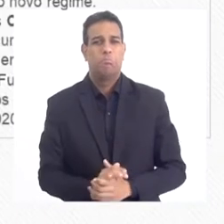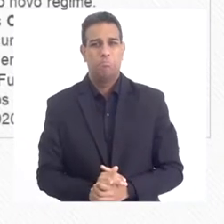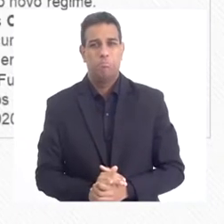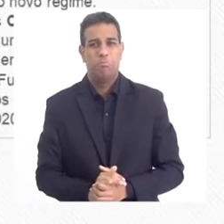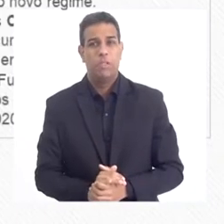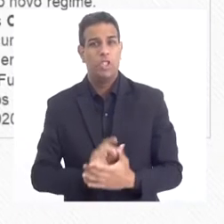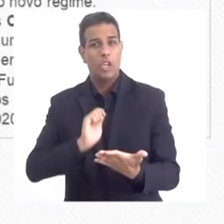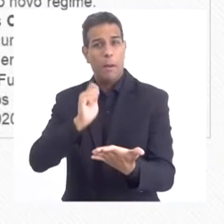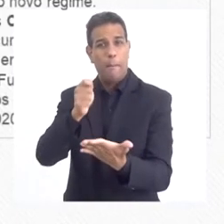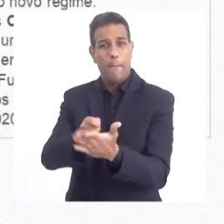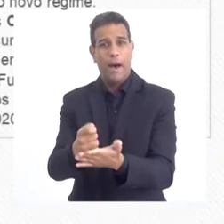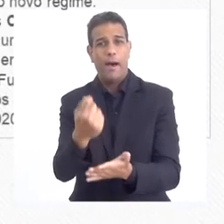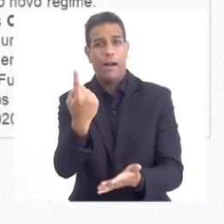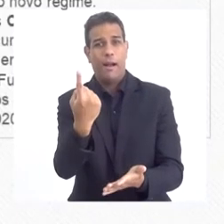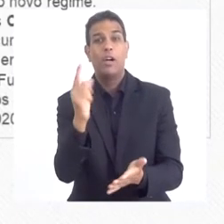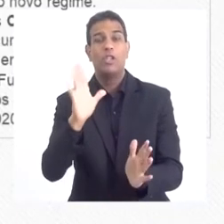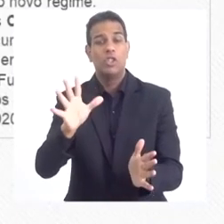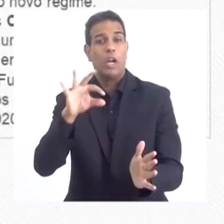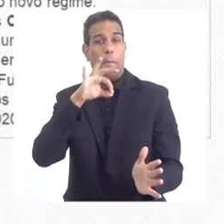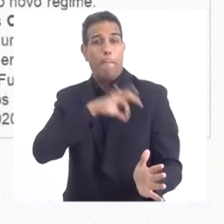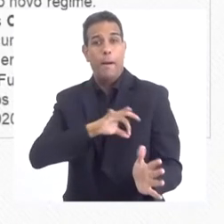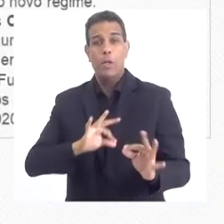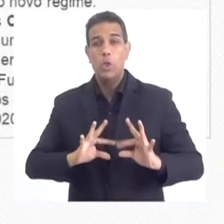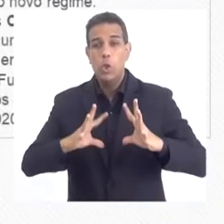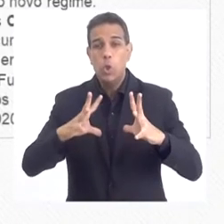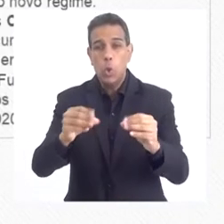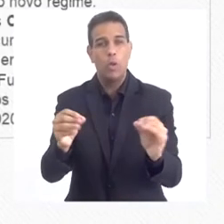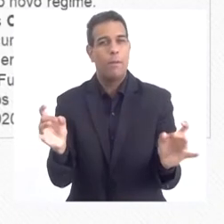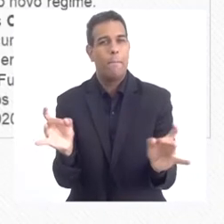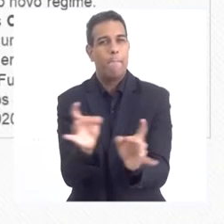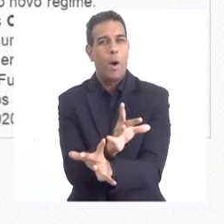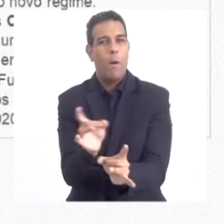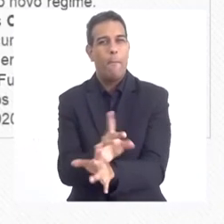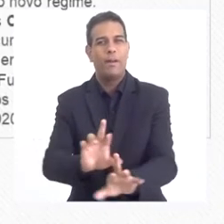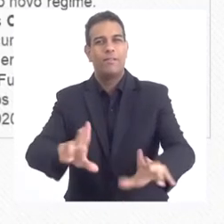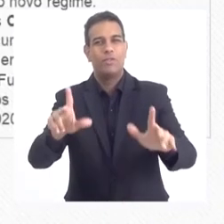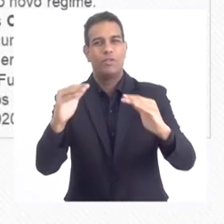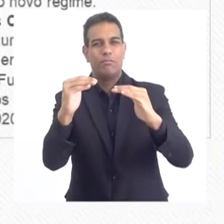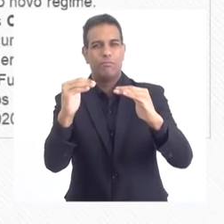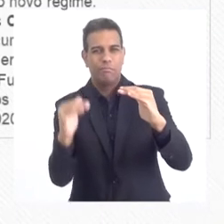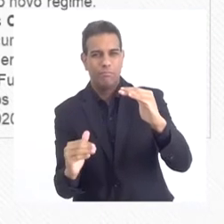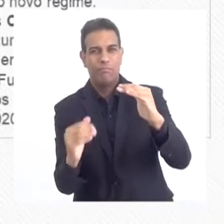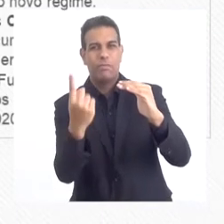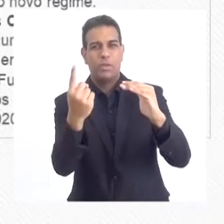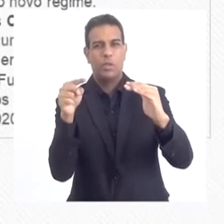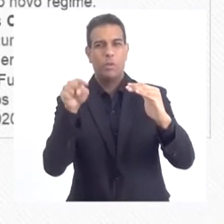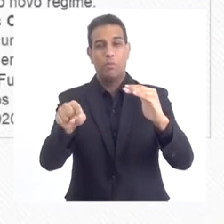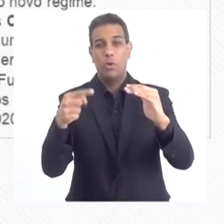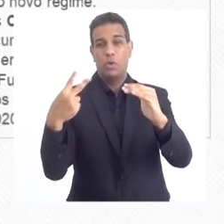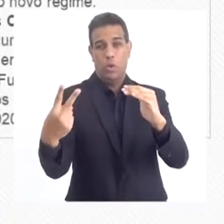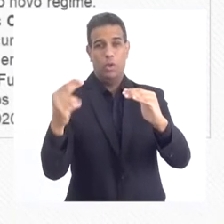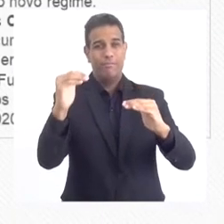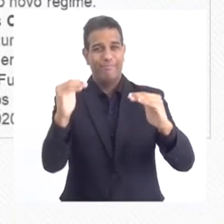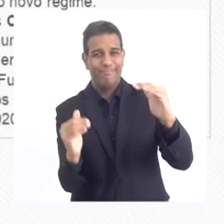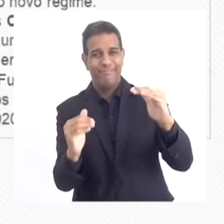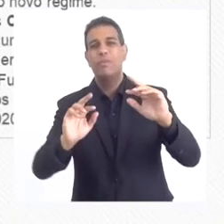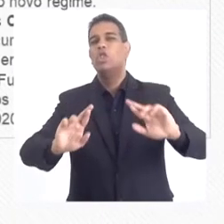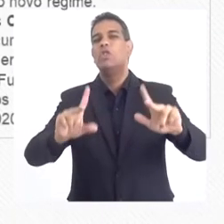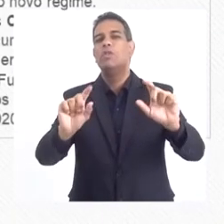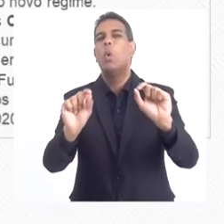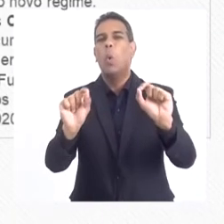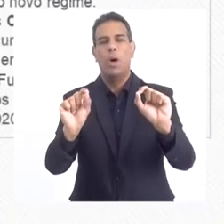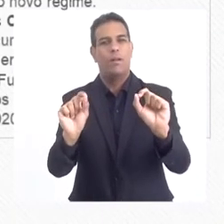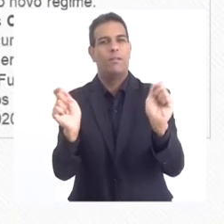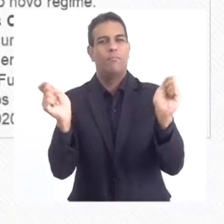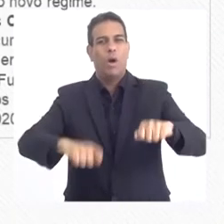pago 13º, cerca de 1 bilhão. Então, essa diferença de 1,2 basicamente é